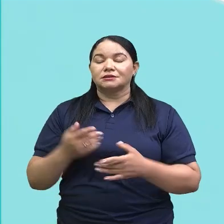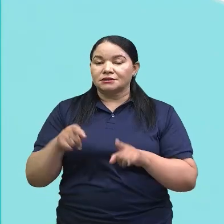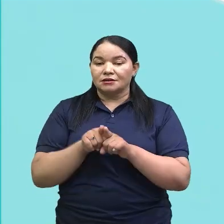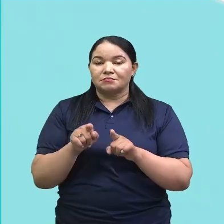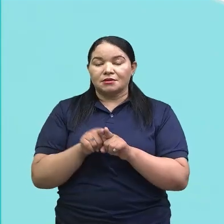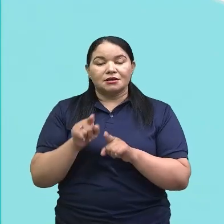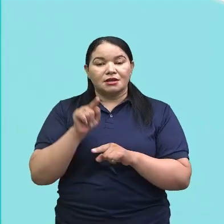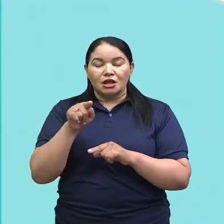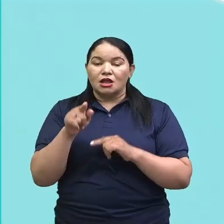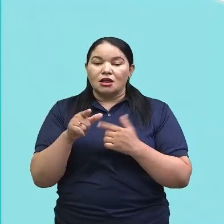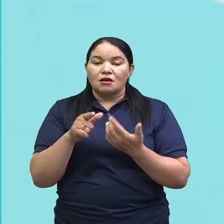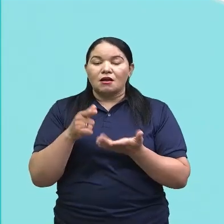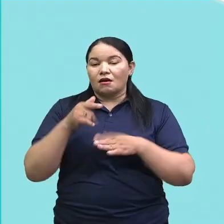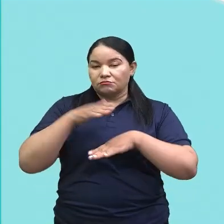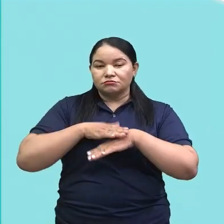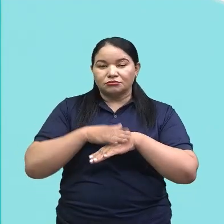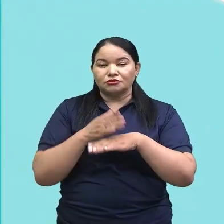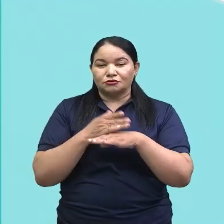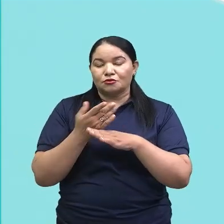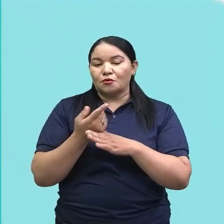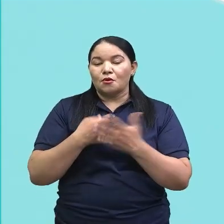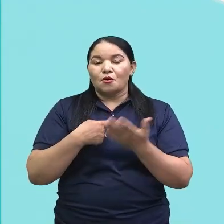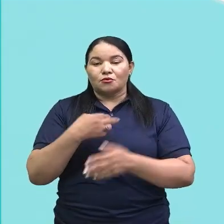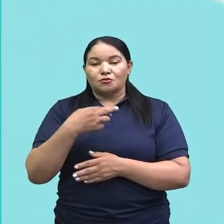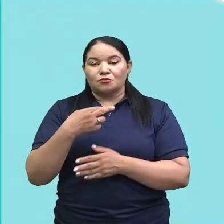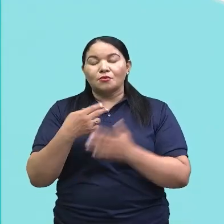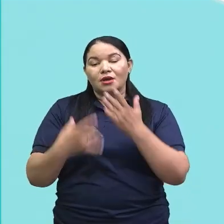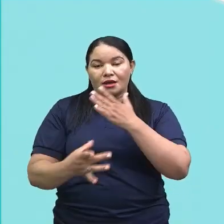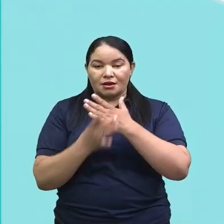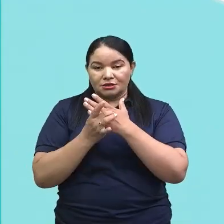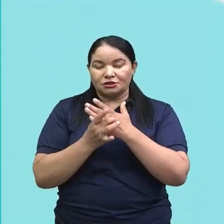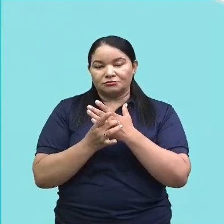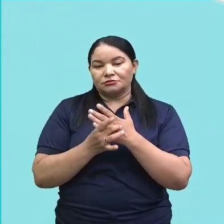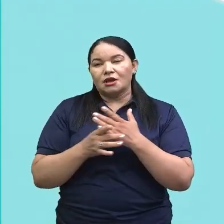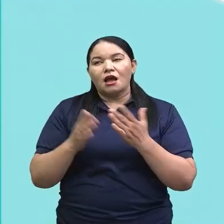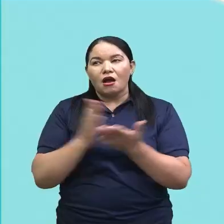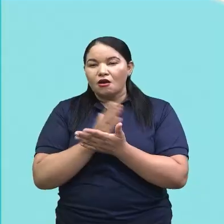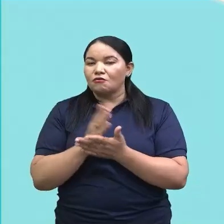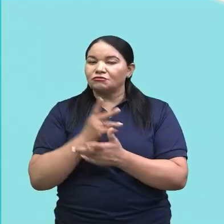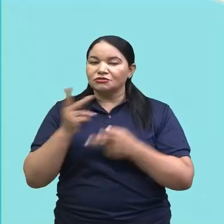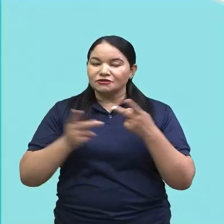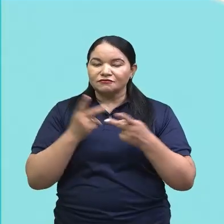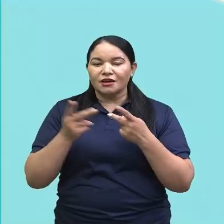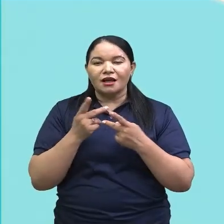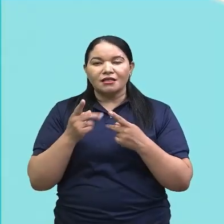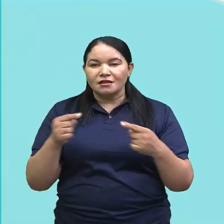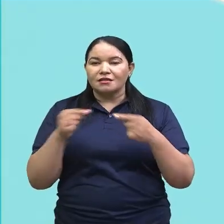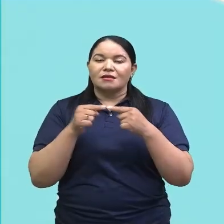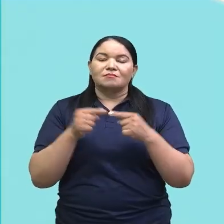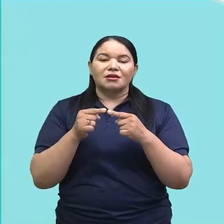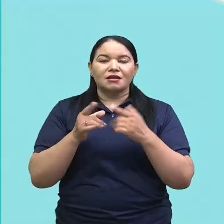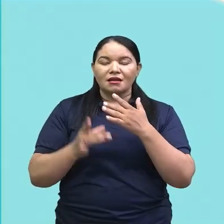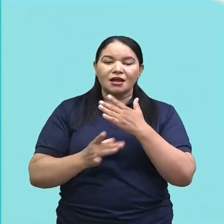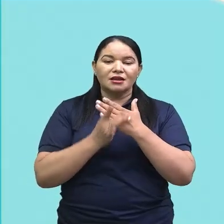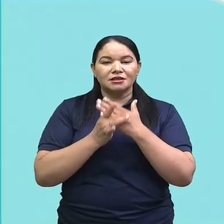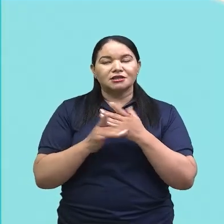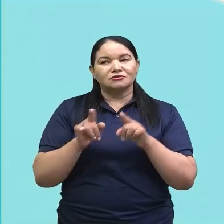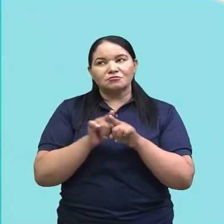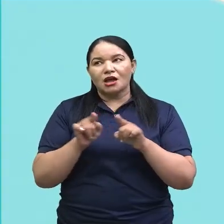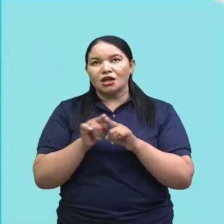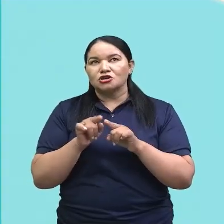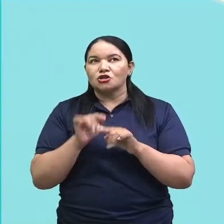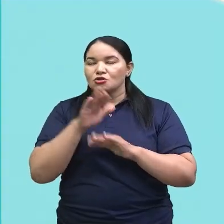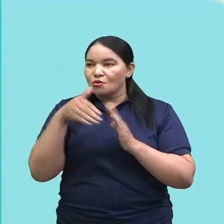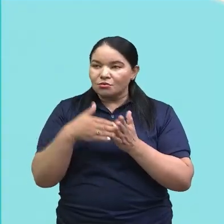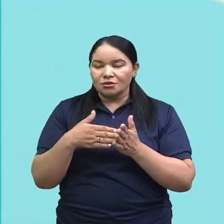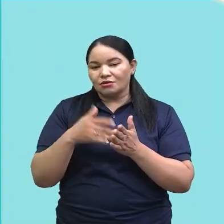do realismo, mas alguns críticos da literatura dizem não, ele pode se encaixar um pouco no realismo, mas não totalmente.